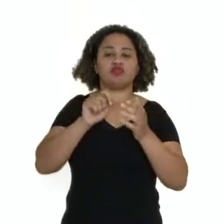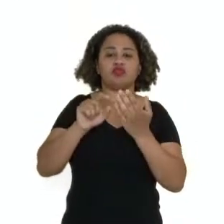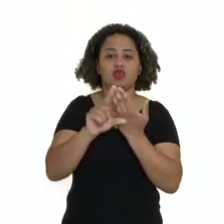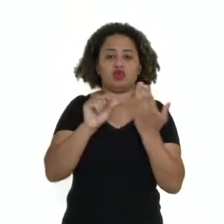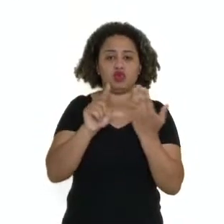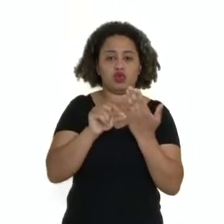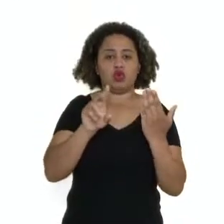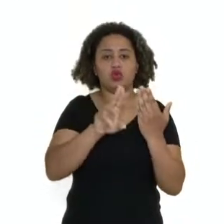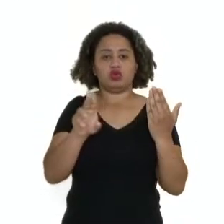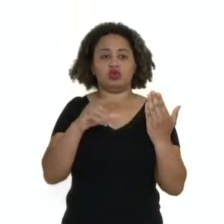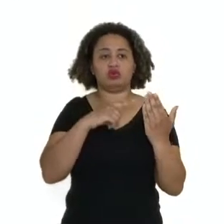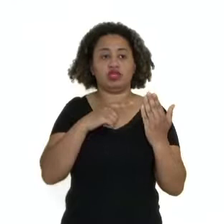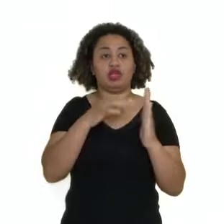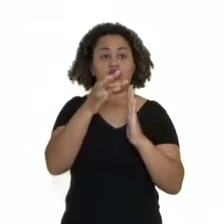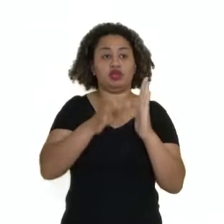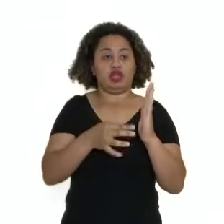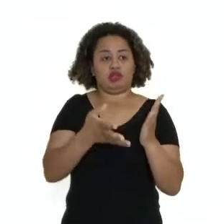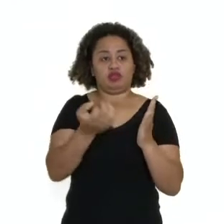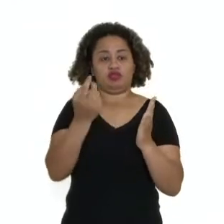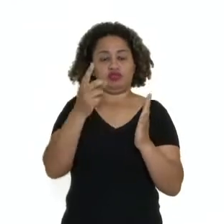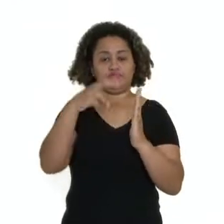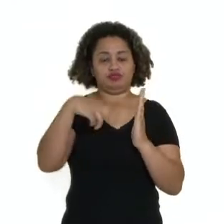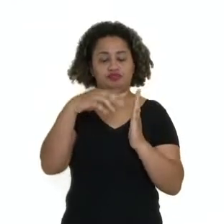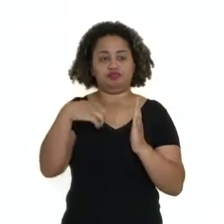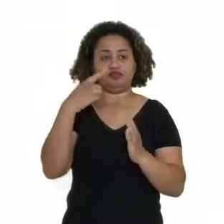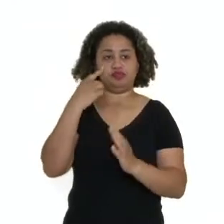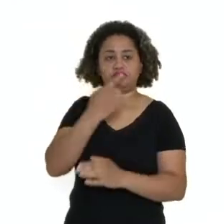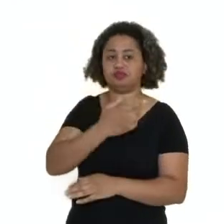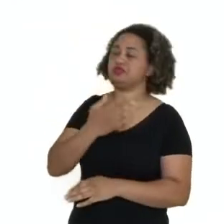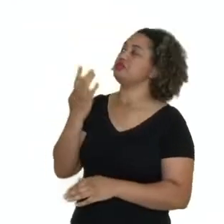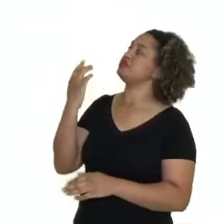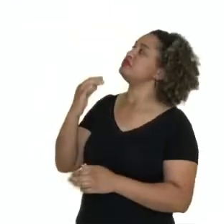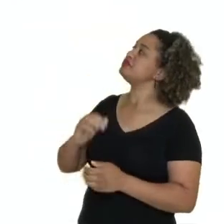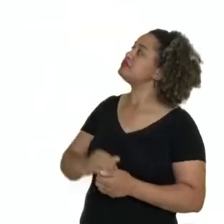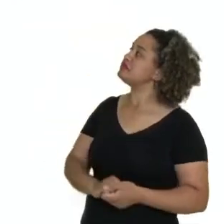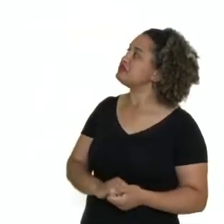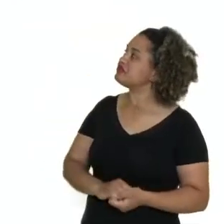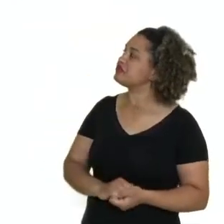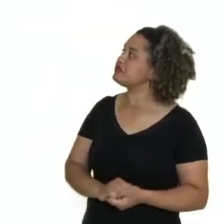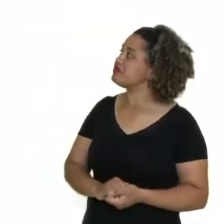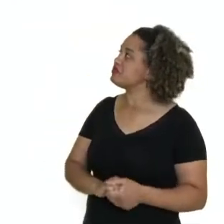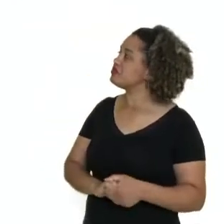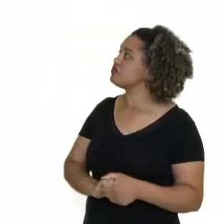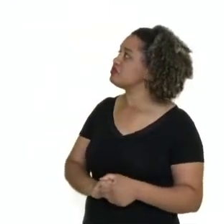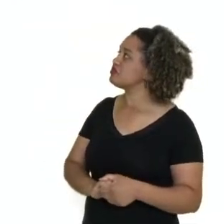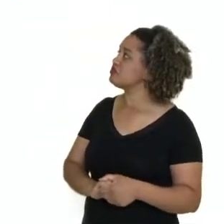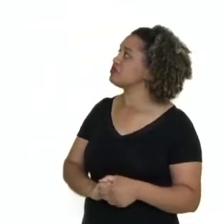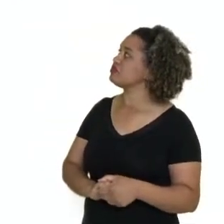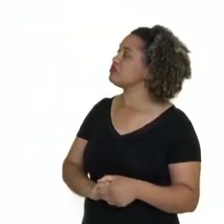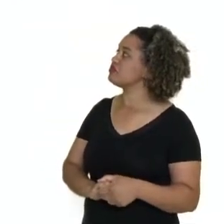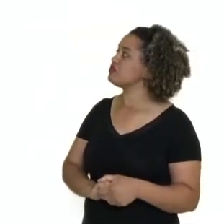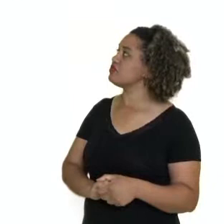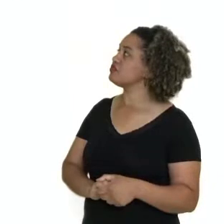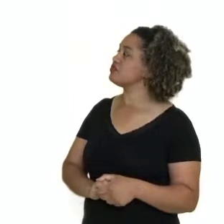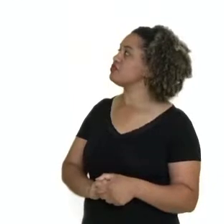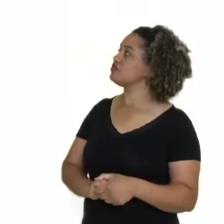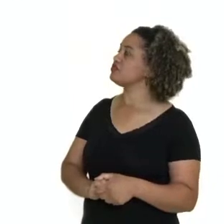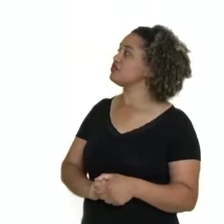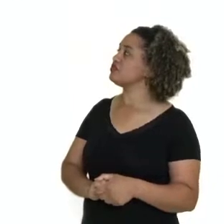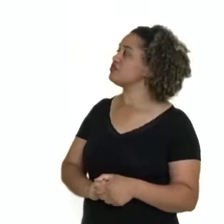seguinte texto: o IBGE estima que no Brasil existam 7.103 localidades indígenas